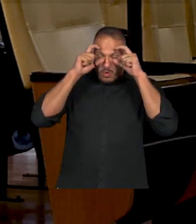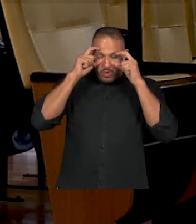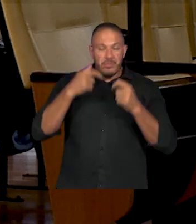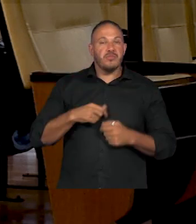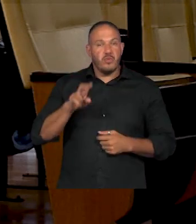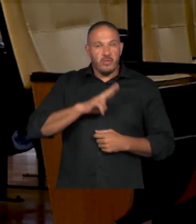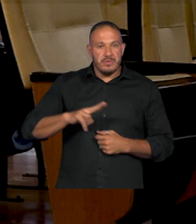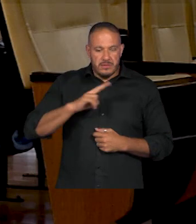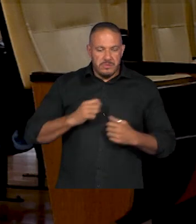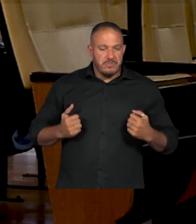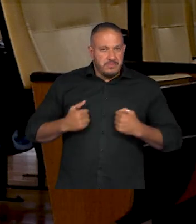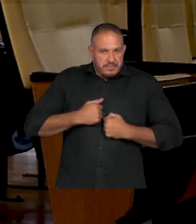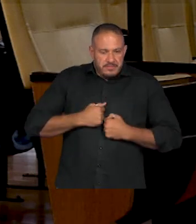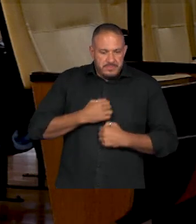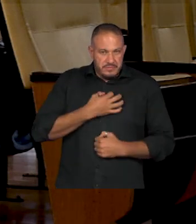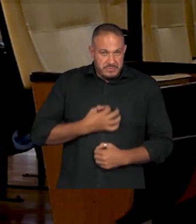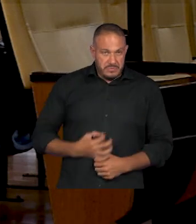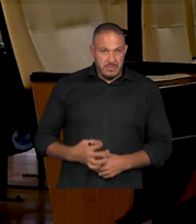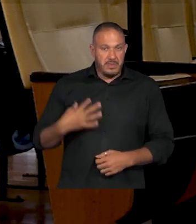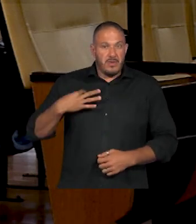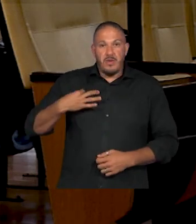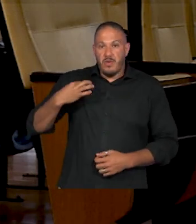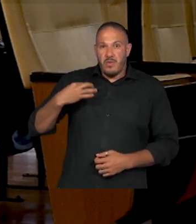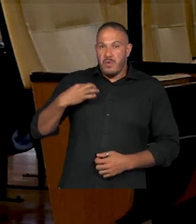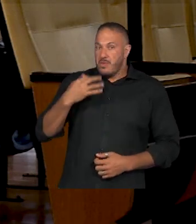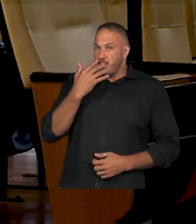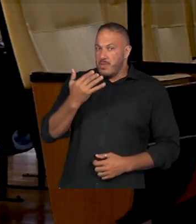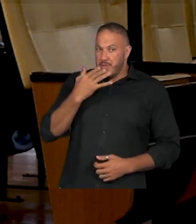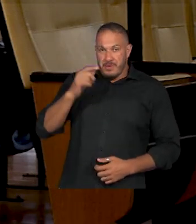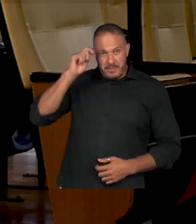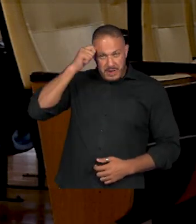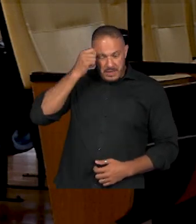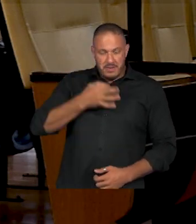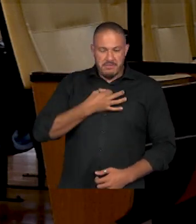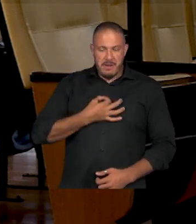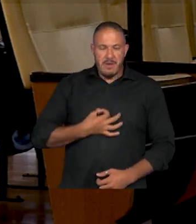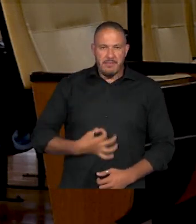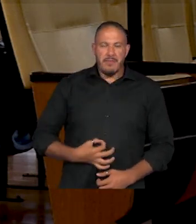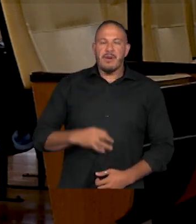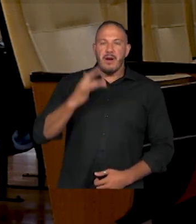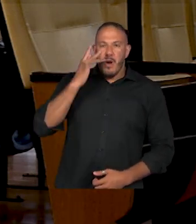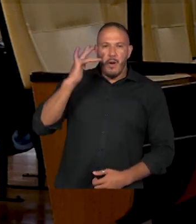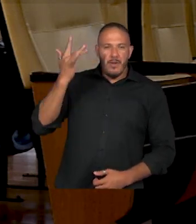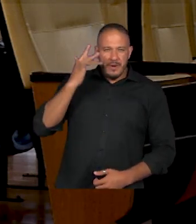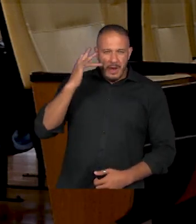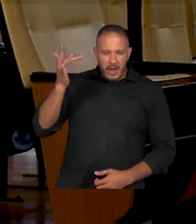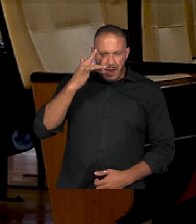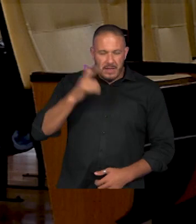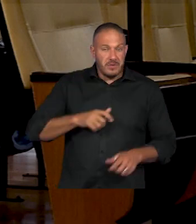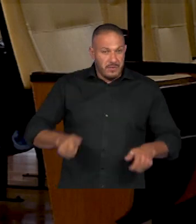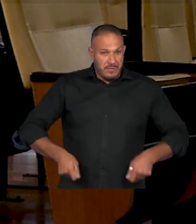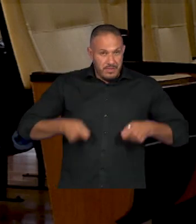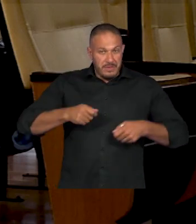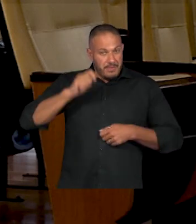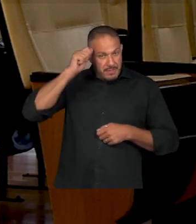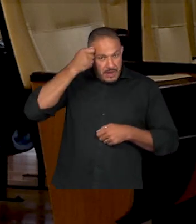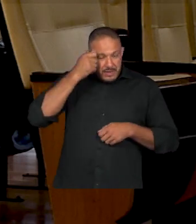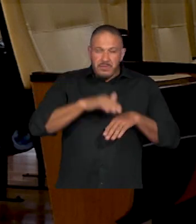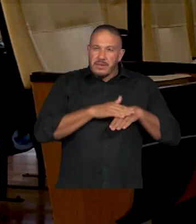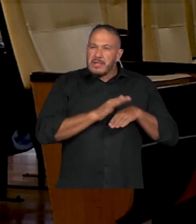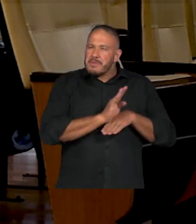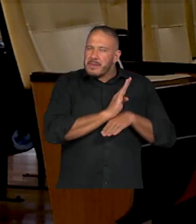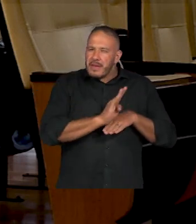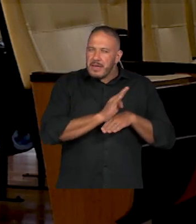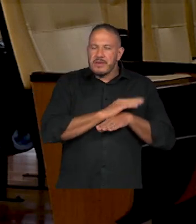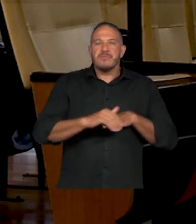usando um terno preto com detalhes em botões dourado, uma calça preta com detalhe bege e um